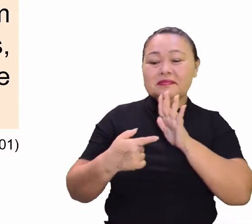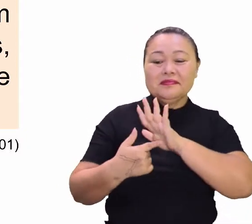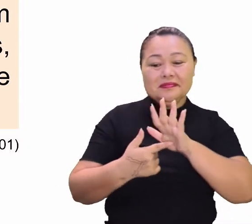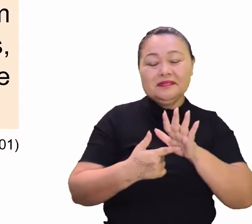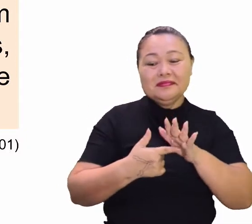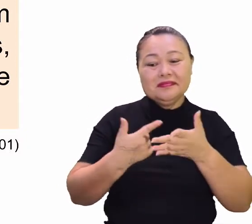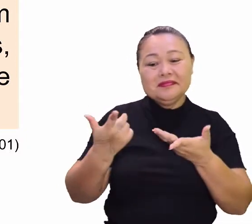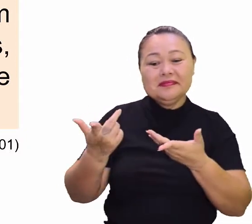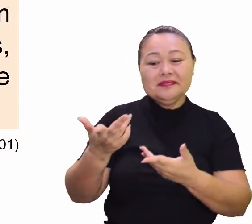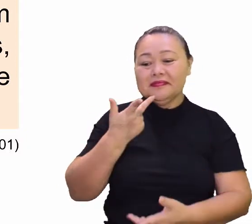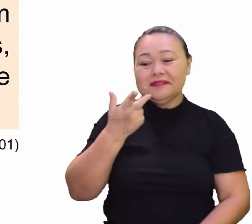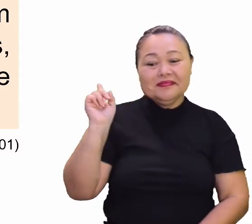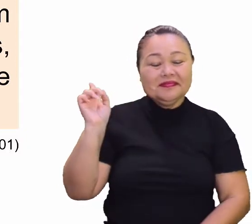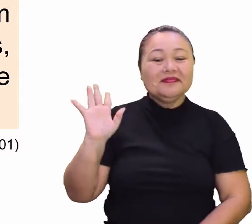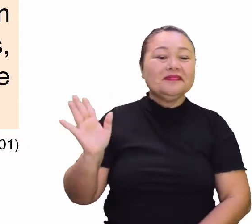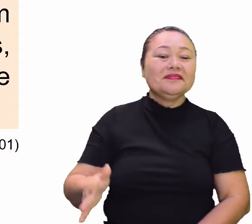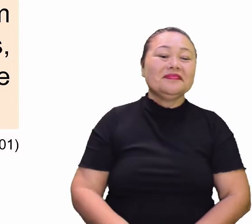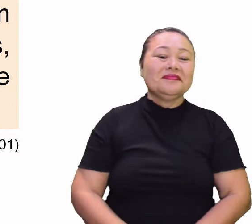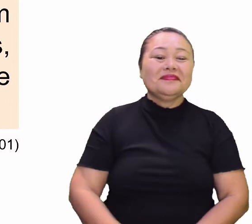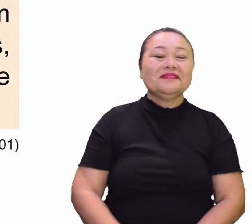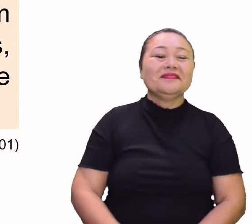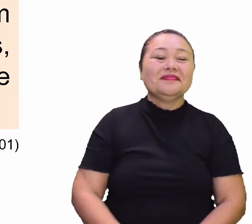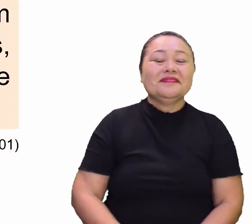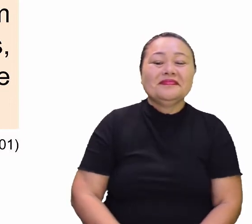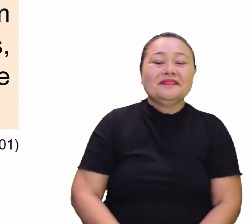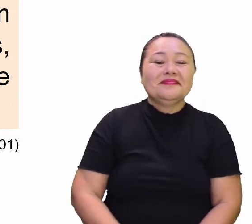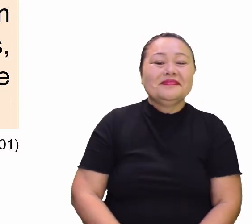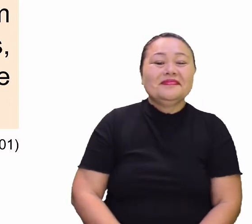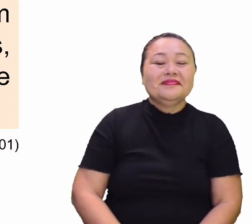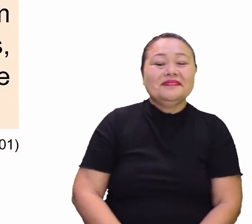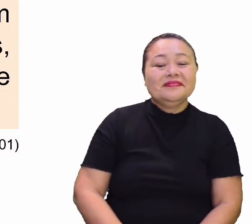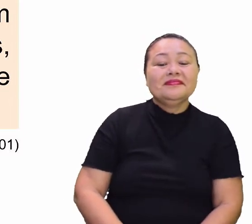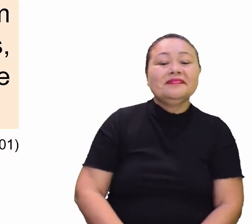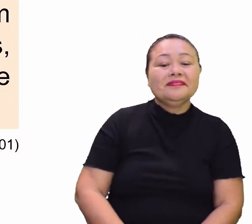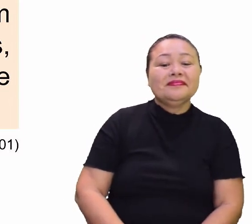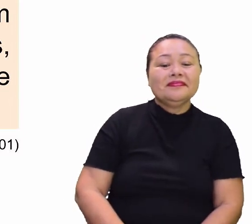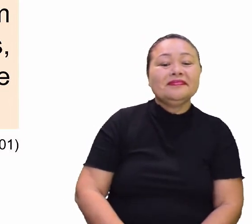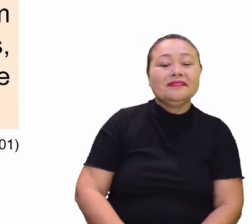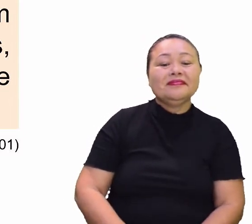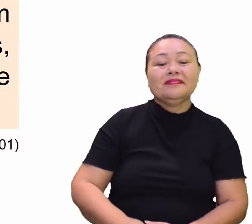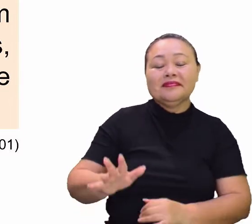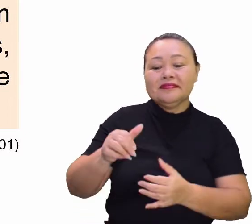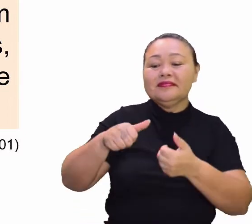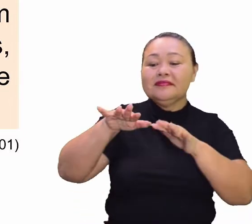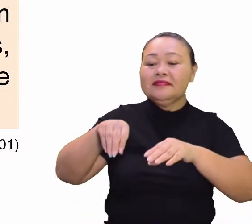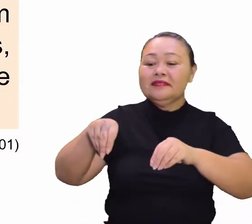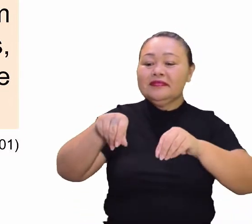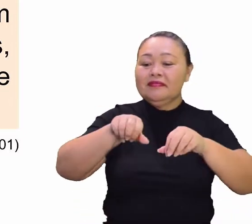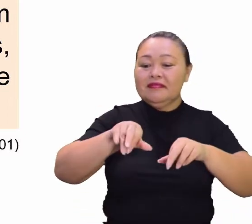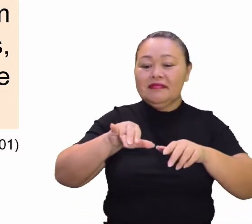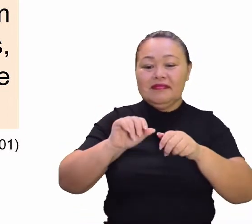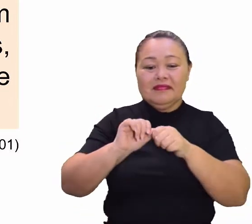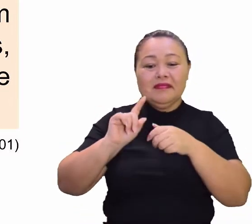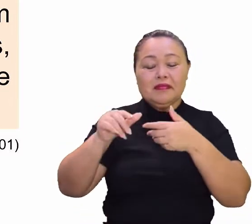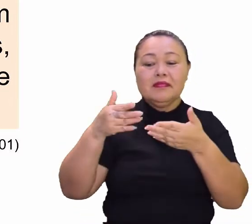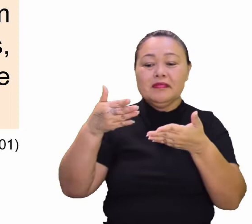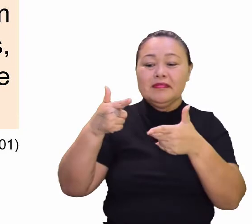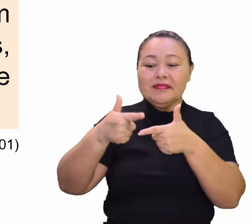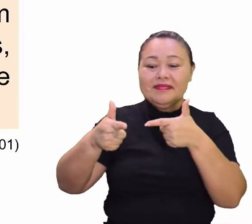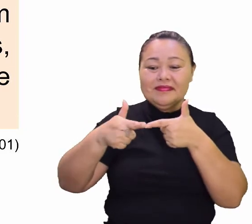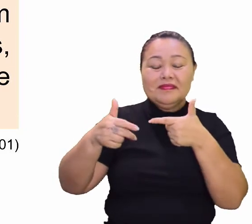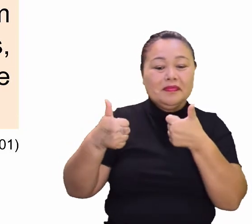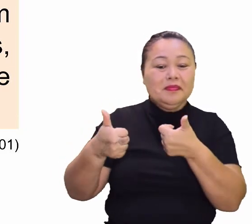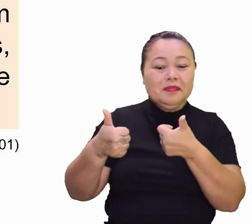apresentam muito favoráveis. Acabei de dizer sobre isso, né? Beleza. Exato. Estrangulando rios, esses bancos de areia, isso é um problema. Muito